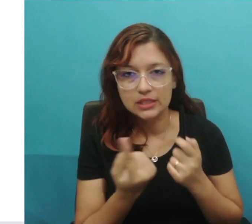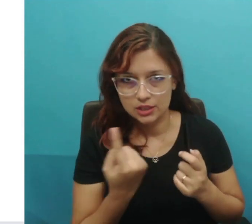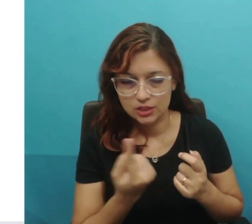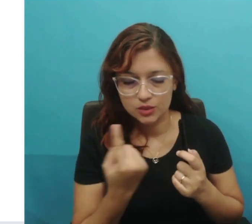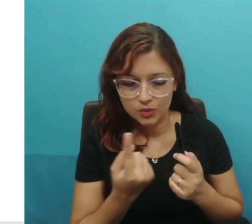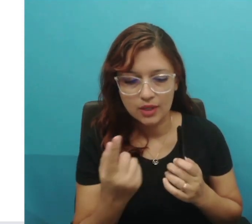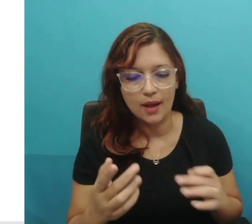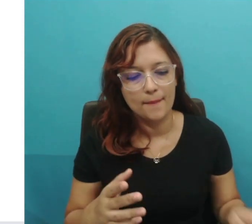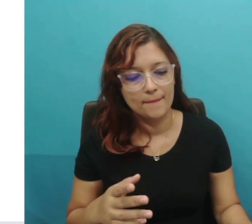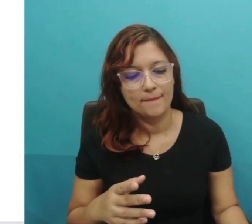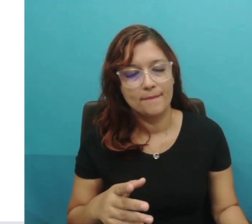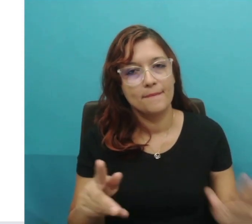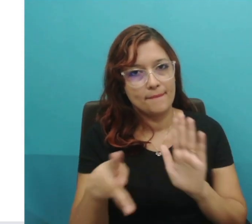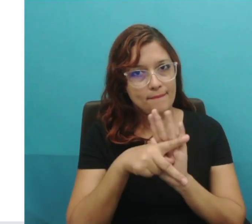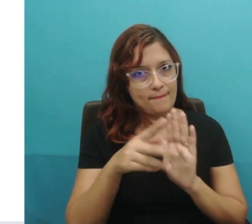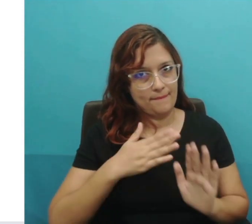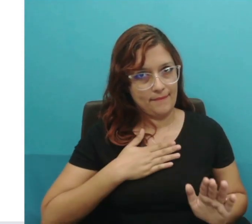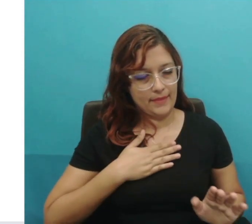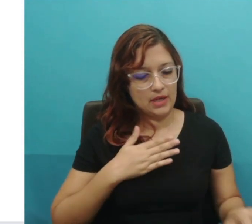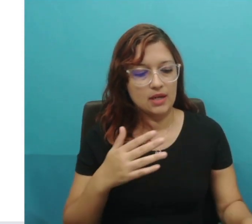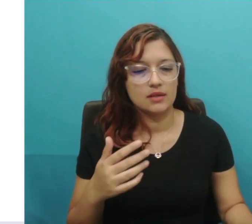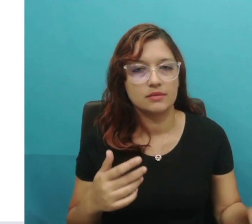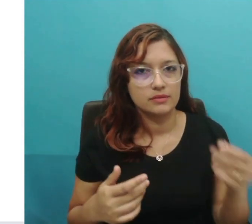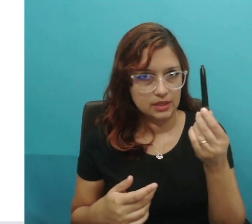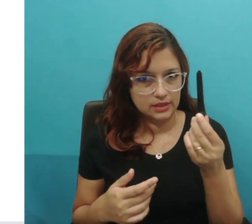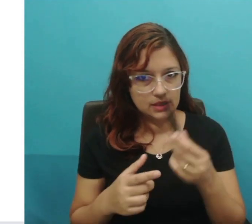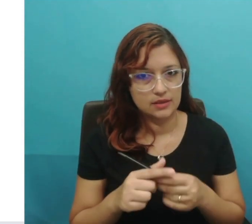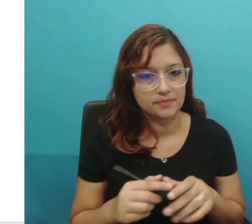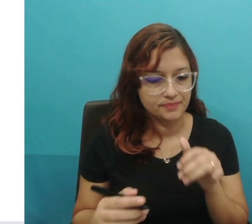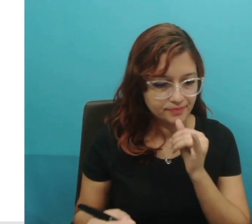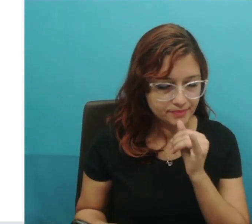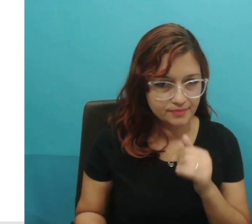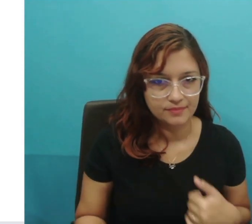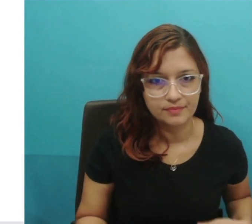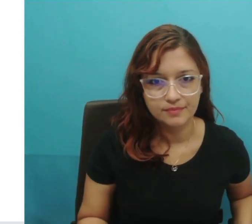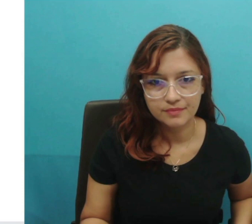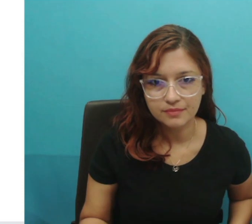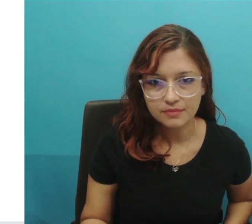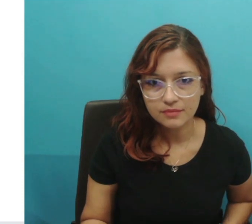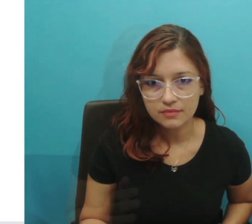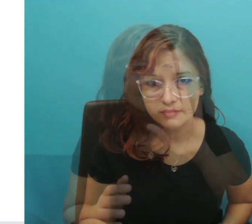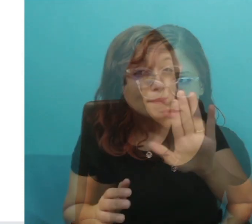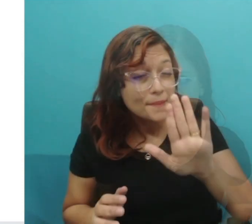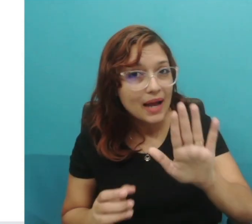uma caneta. Tá no singular. Minha caneta.